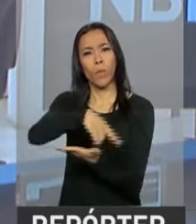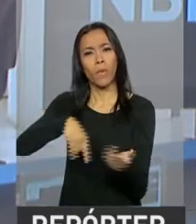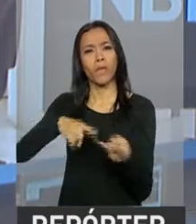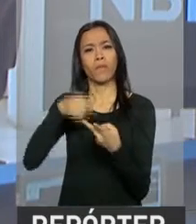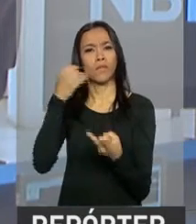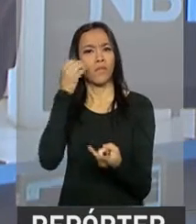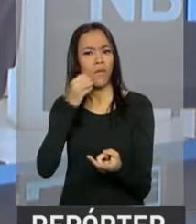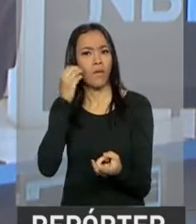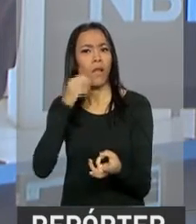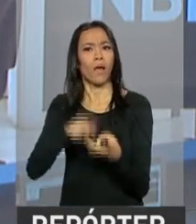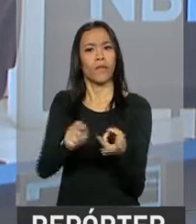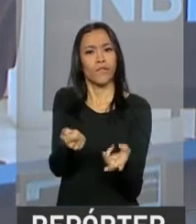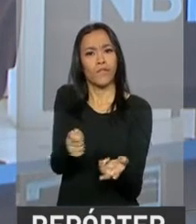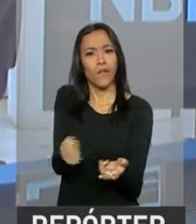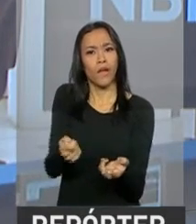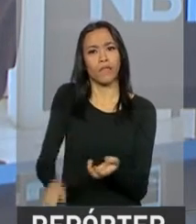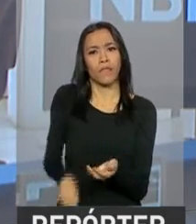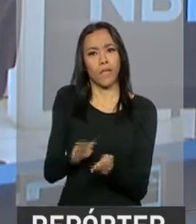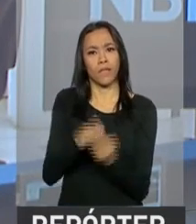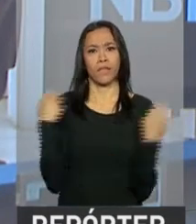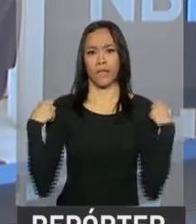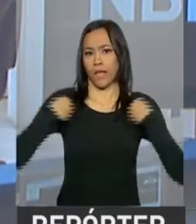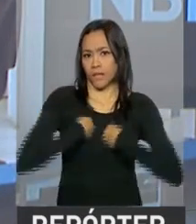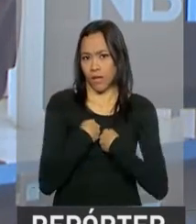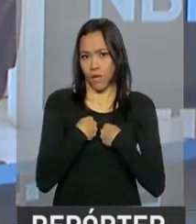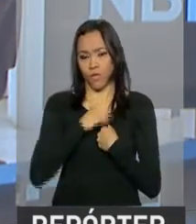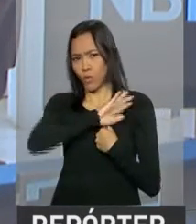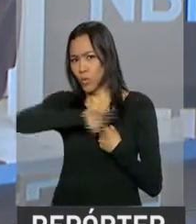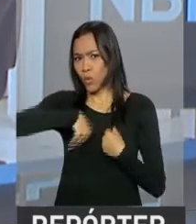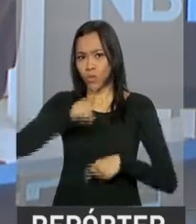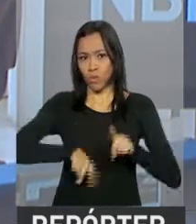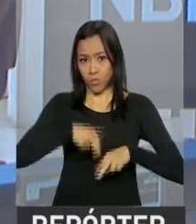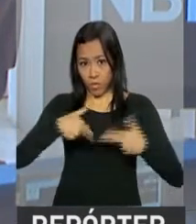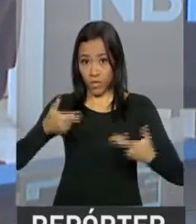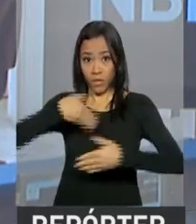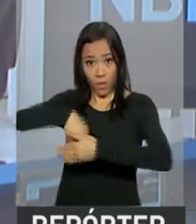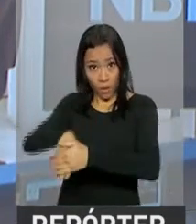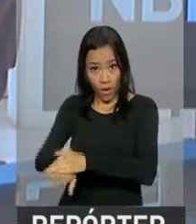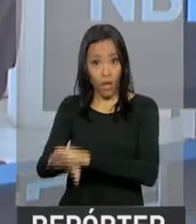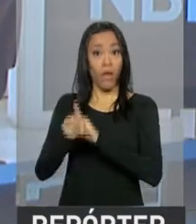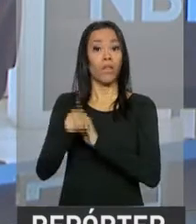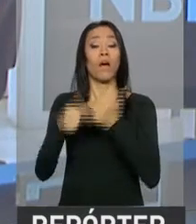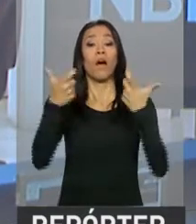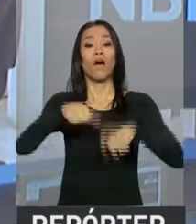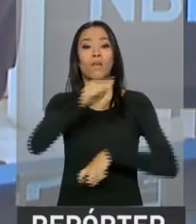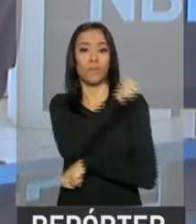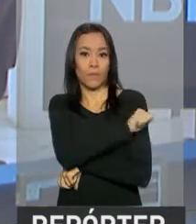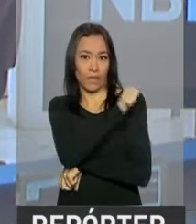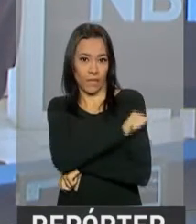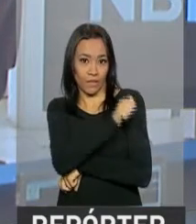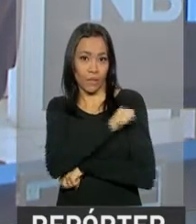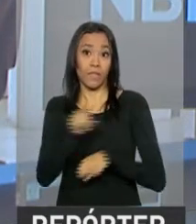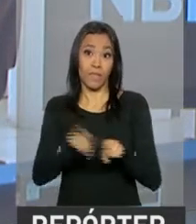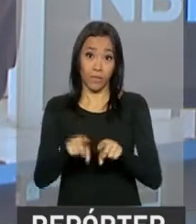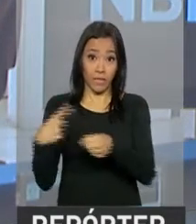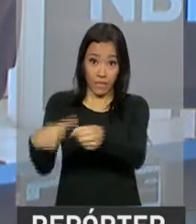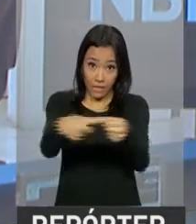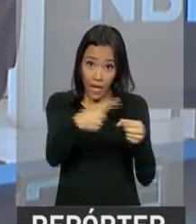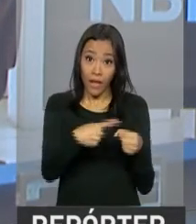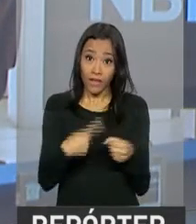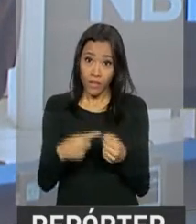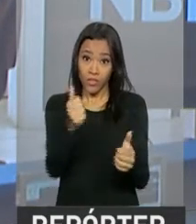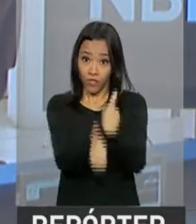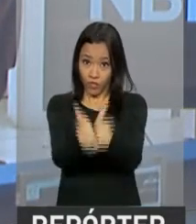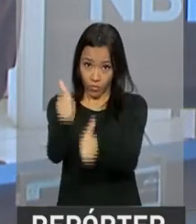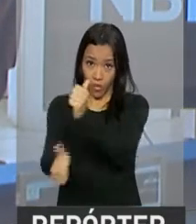chaves e carteiras e casacos os objetos estão nas agências centrais do rio de janeiro e da cidade onde tiveram